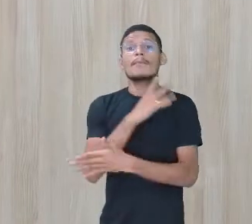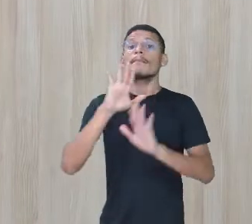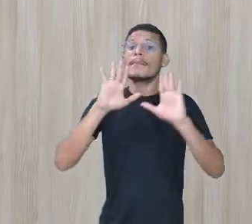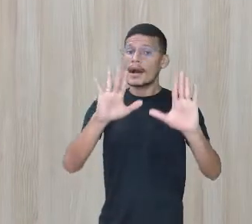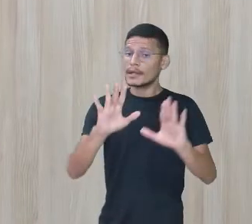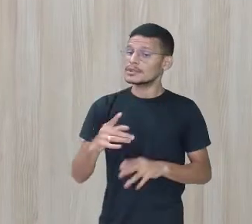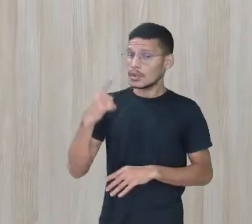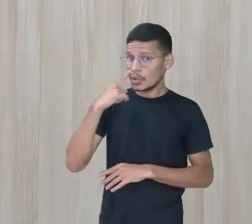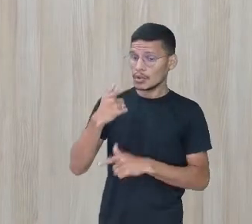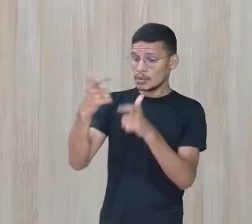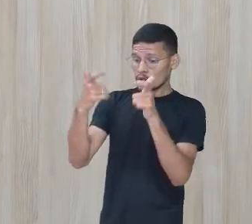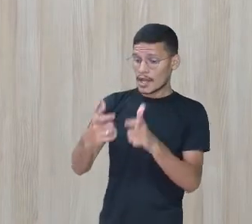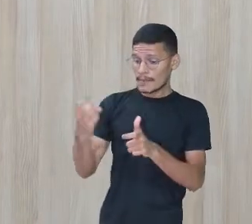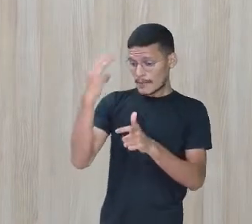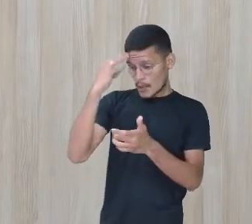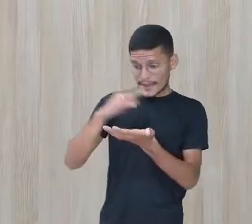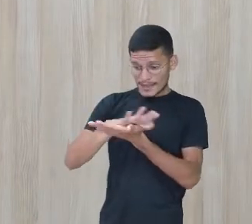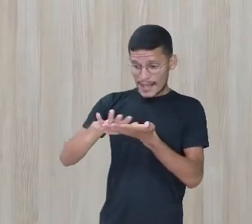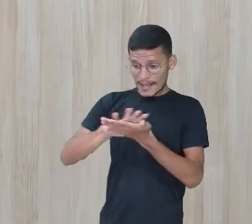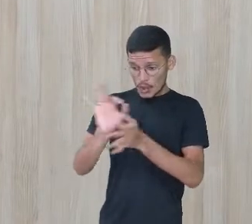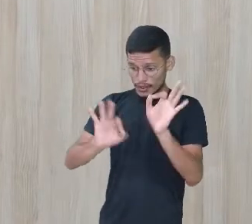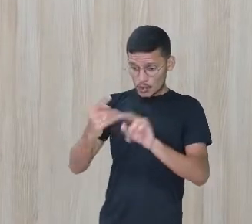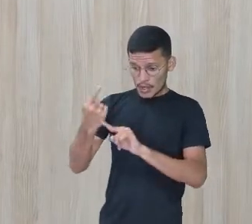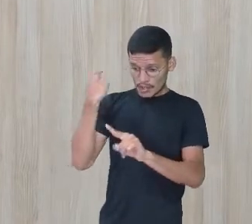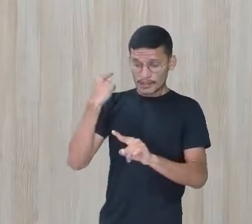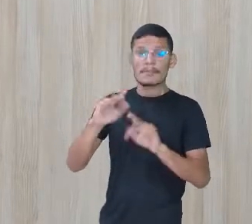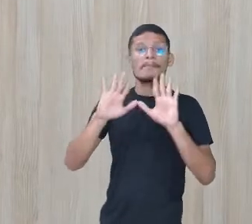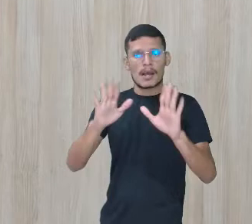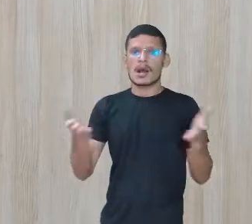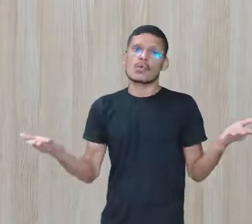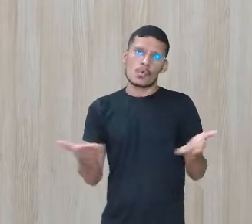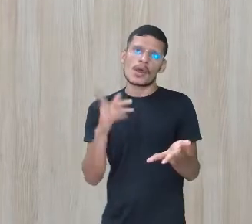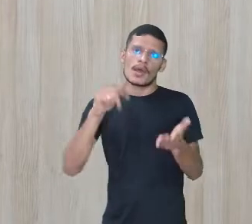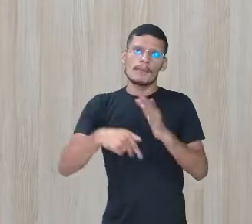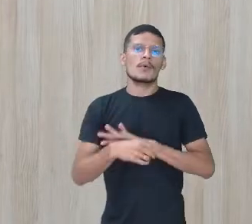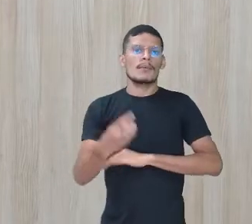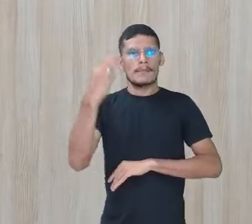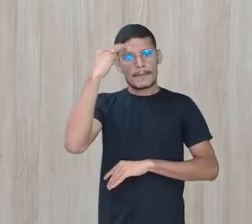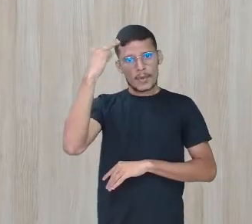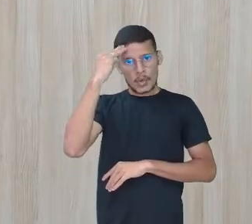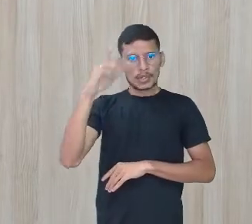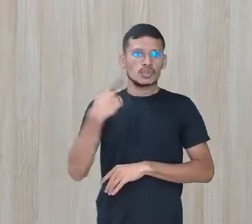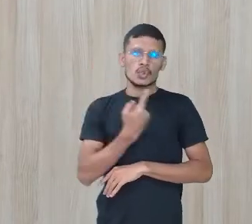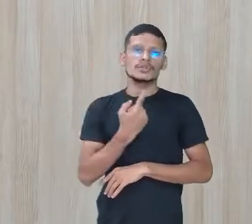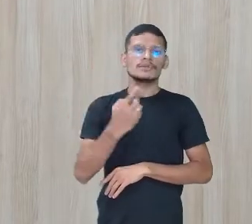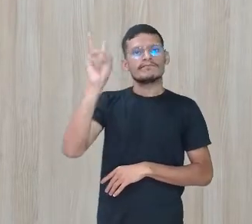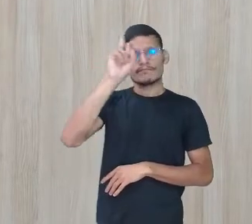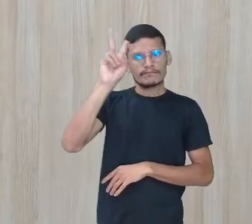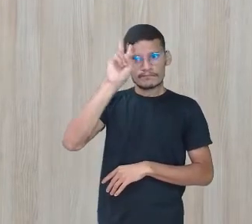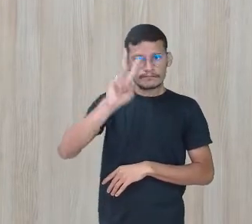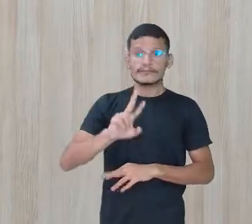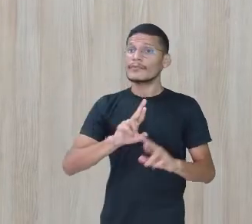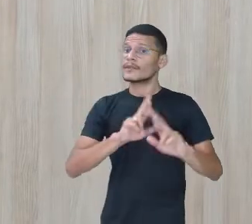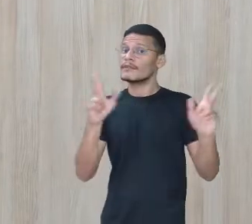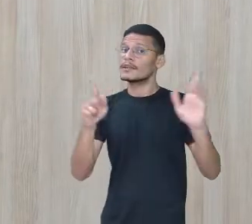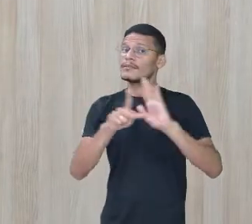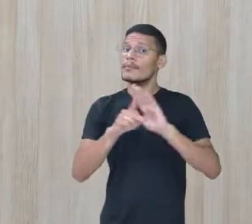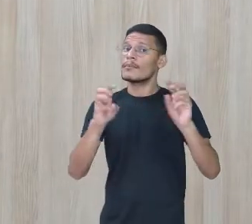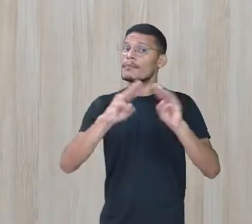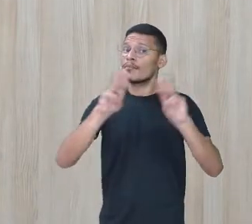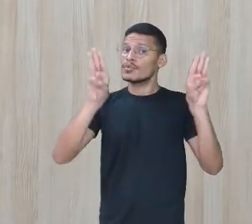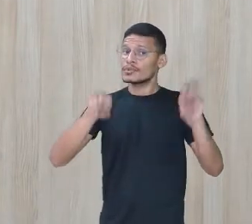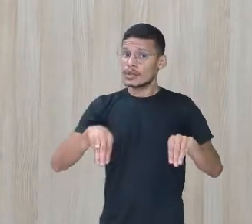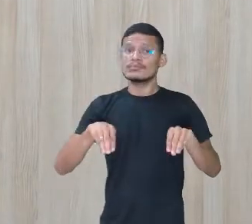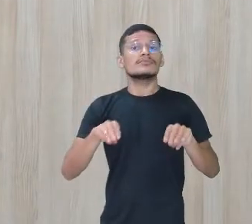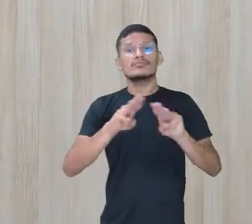de memória, mas ele se apresenta enquanto tal. Ele está sendo celebrado em nossa história. É diferente, por exemplo, de um museu.